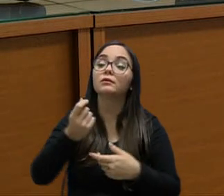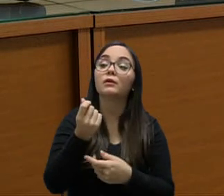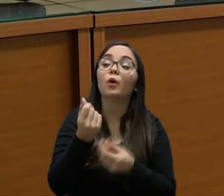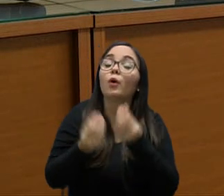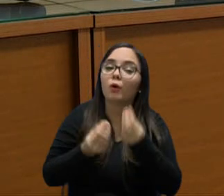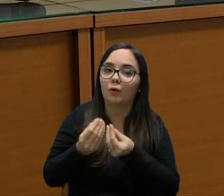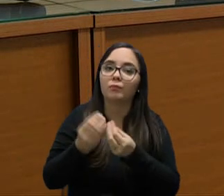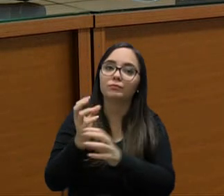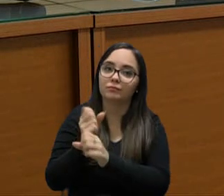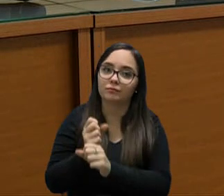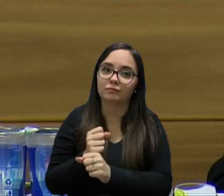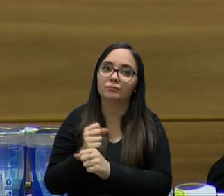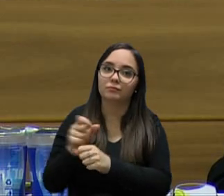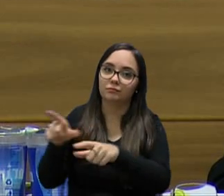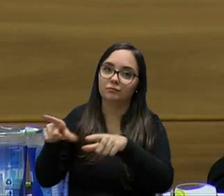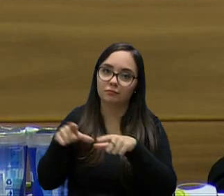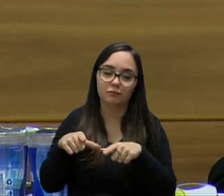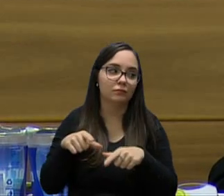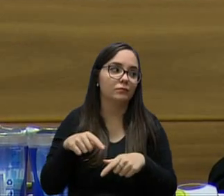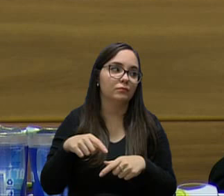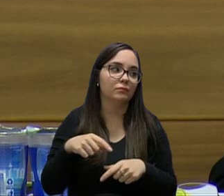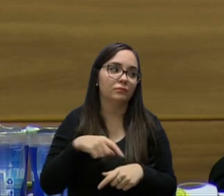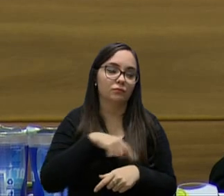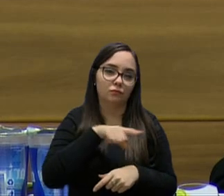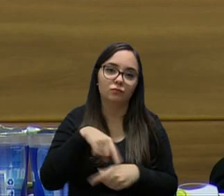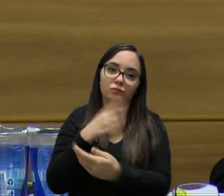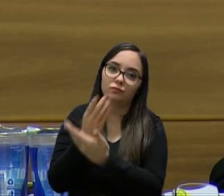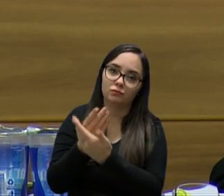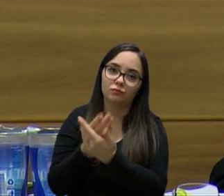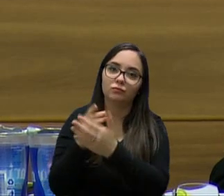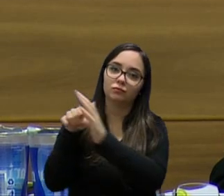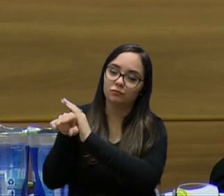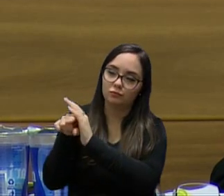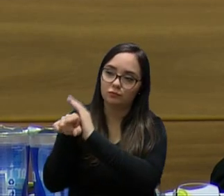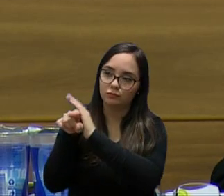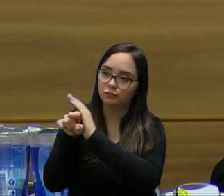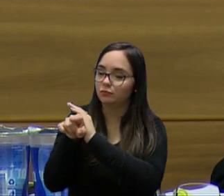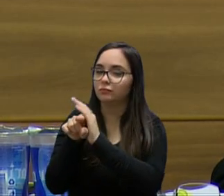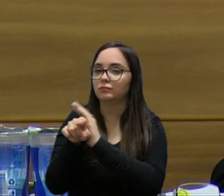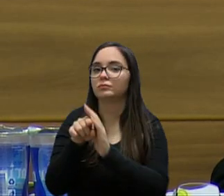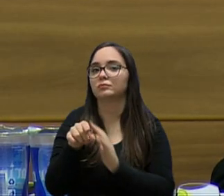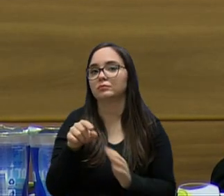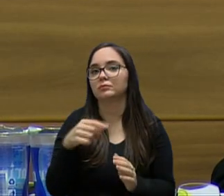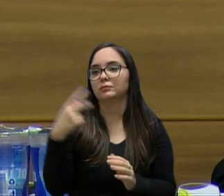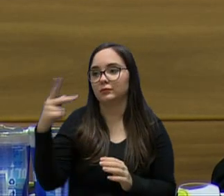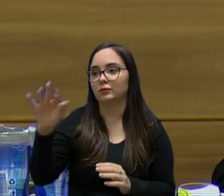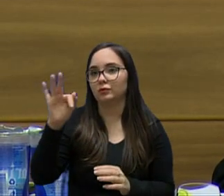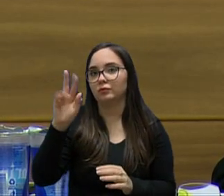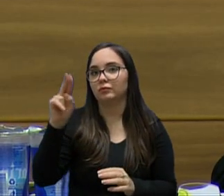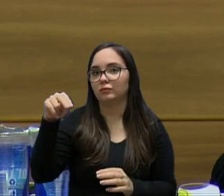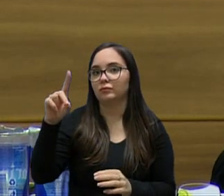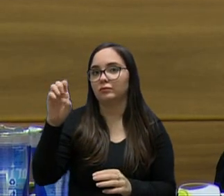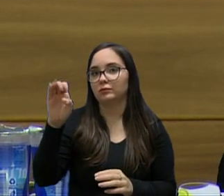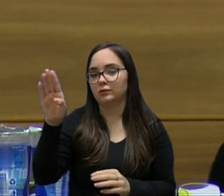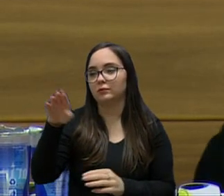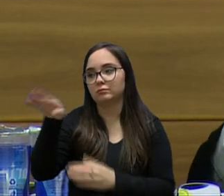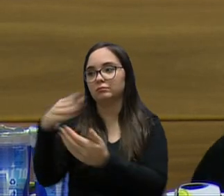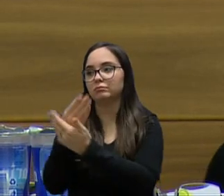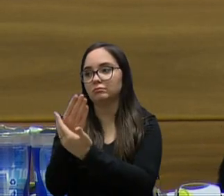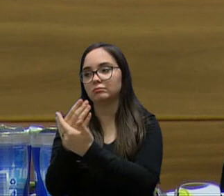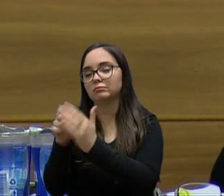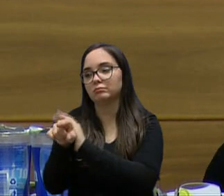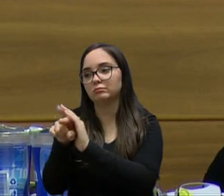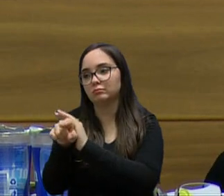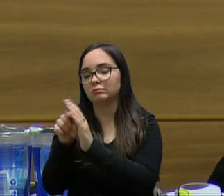não é todo feito um estudo para o céu toalha todos coisas que que tem dentro da própria fundação para que se